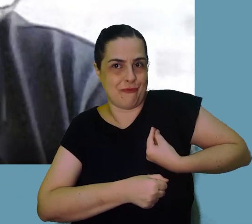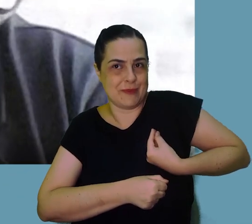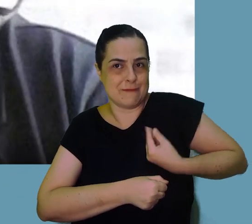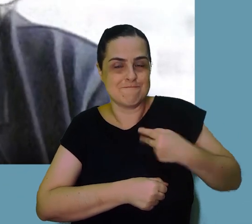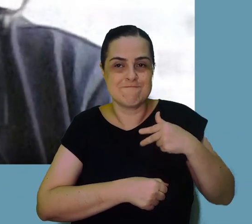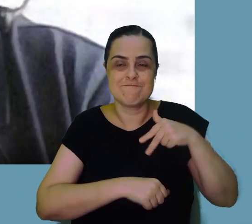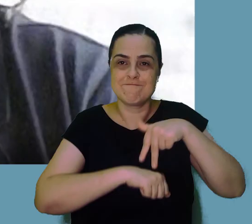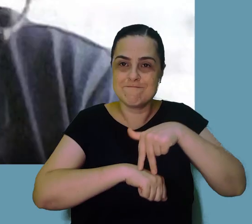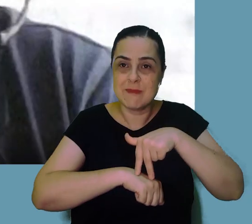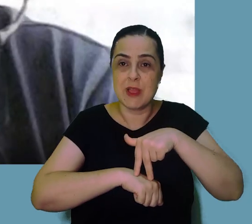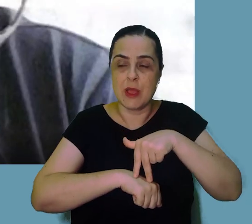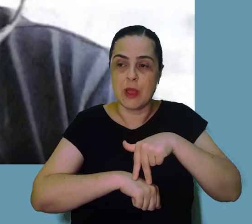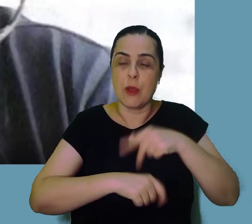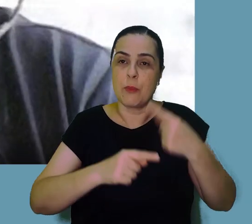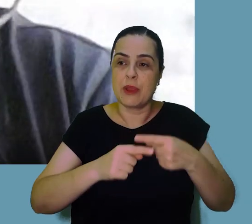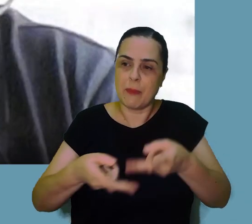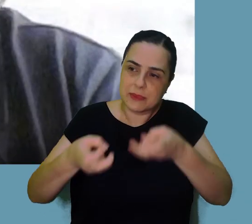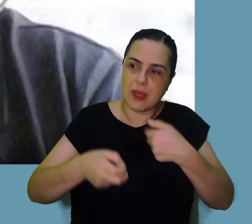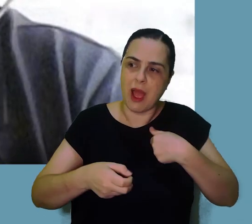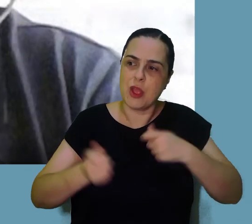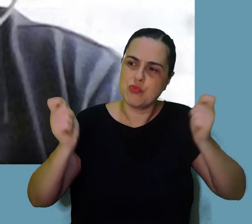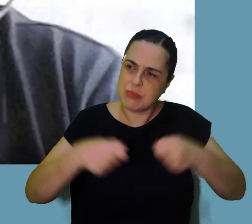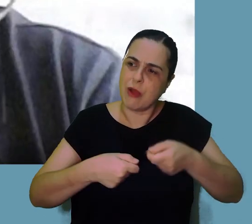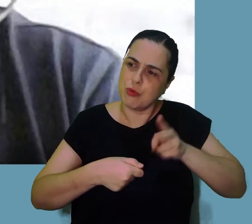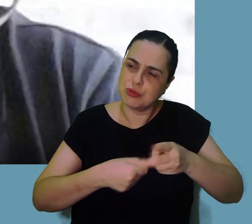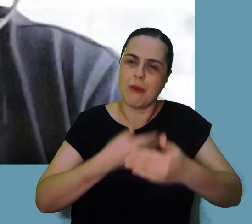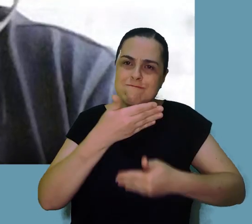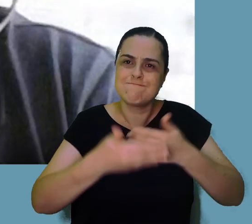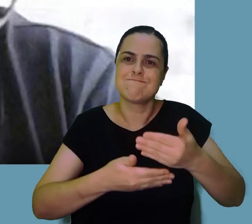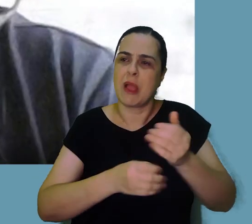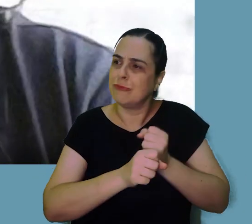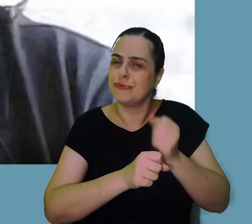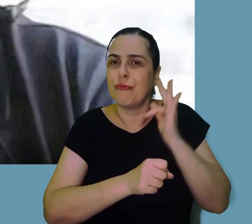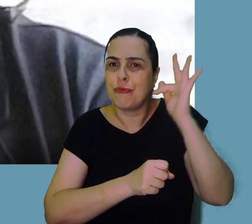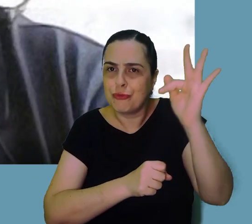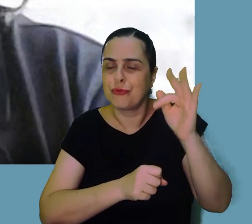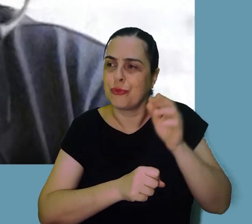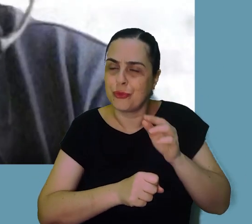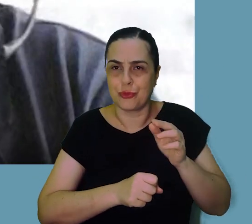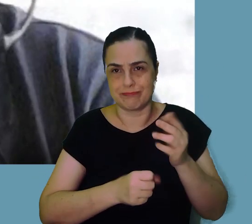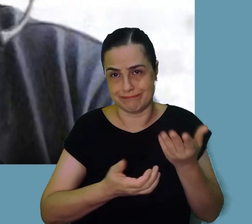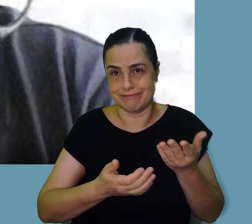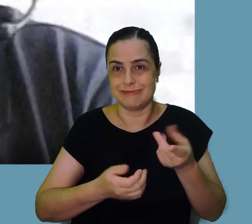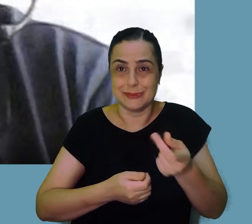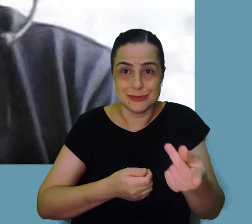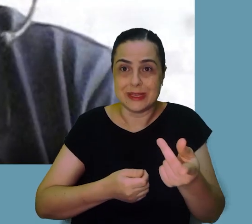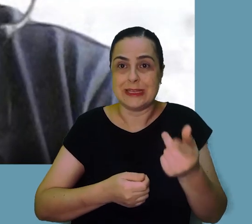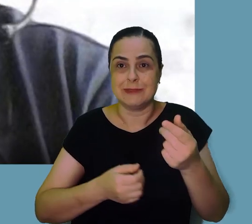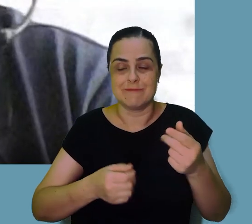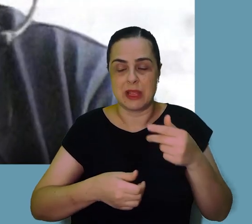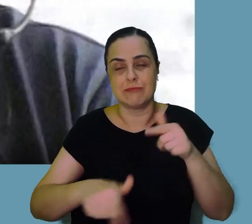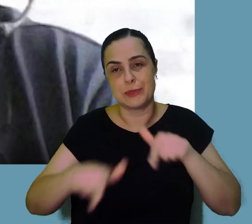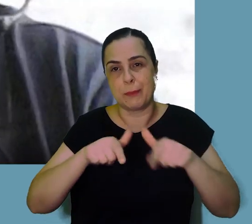um futuro, uma continuidade naquela empresa. A gente sempre fala que o mapeamento das vagas que podem